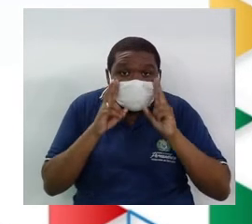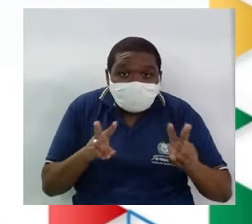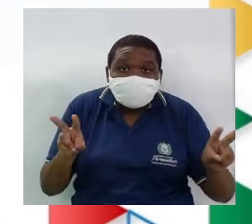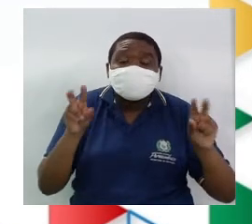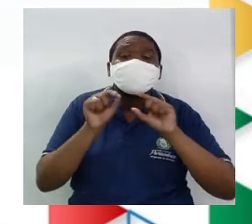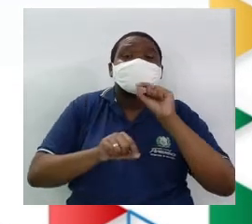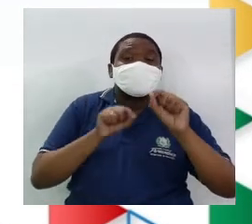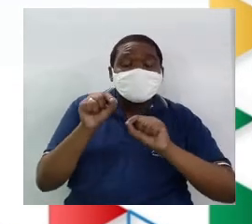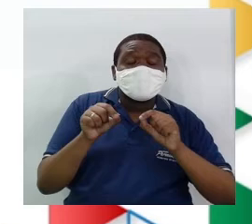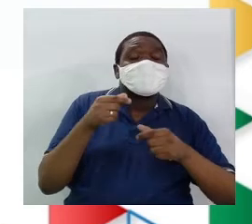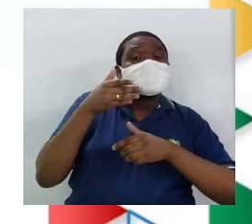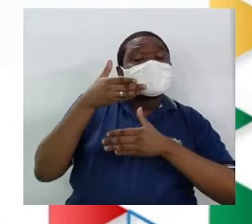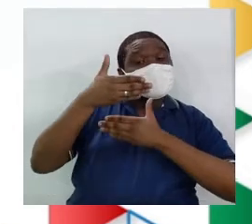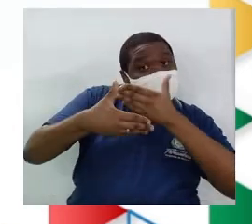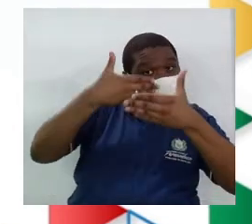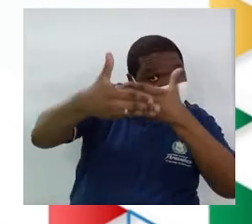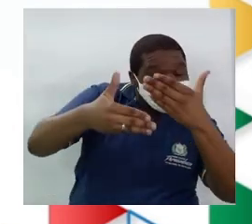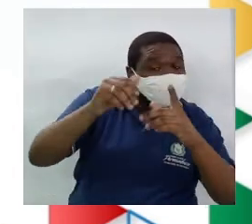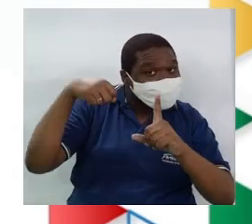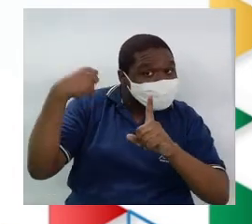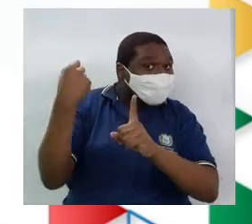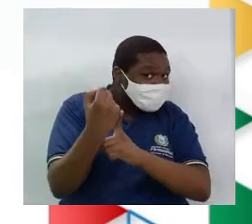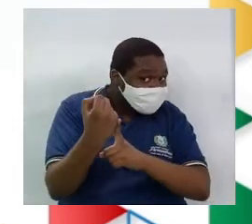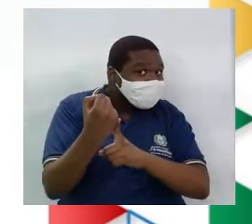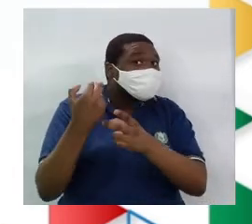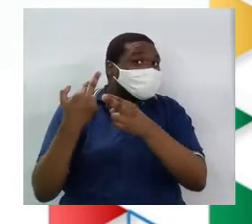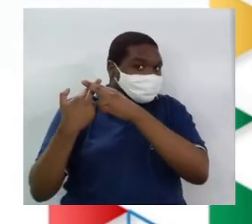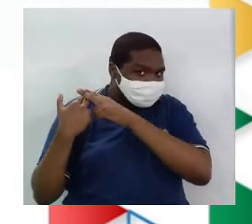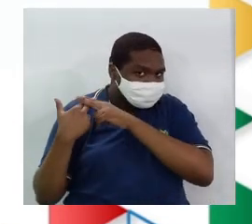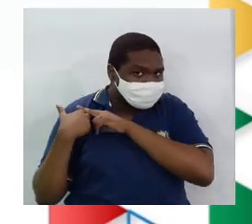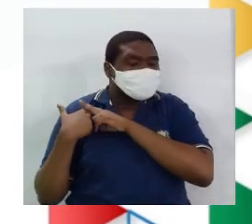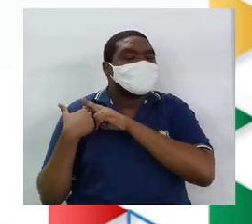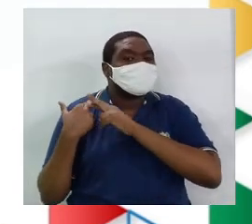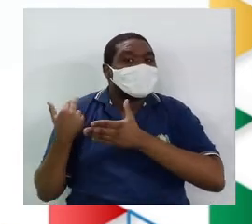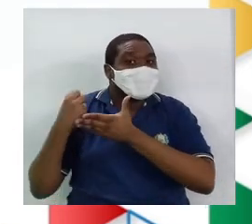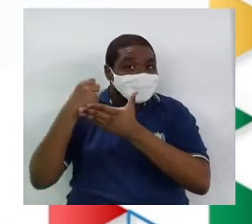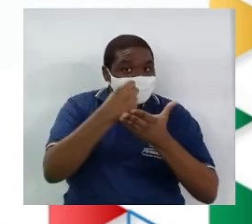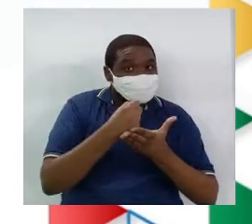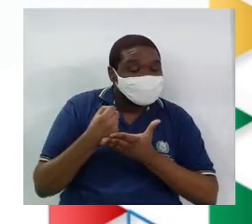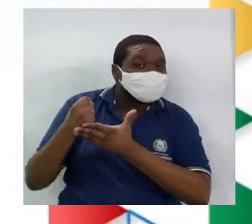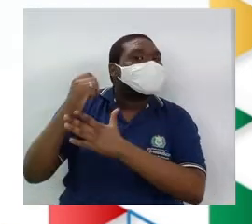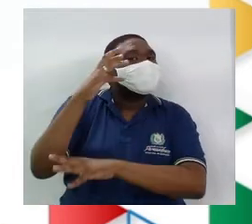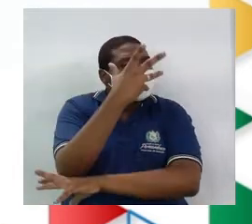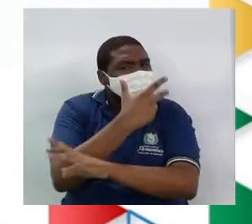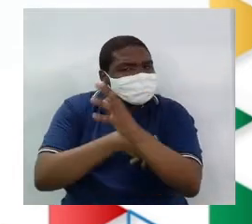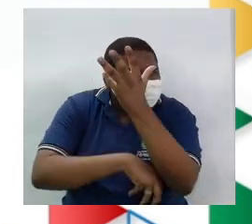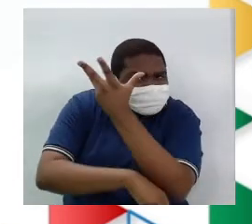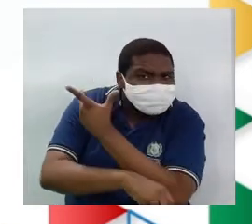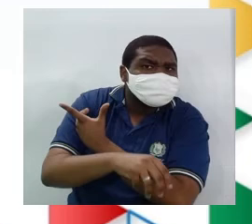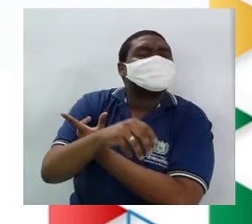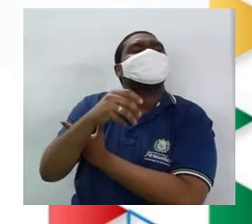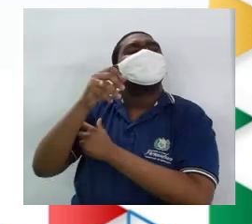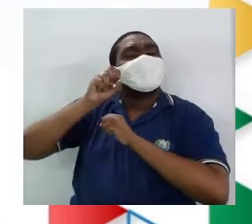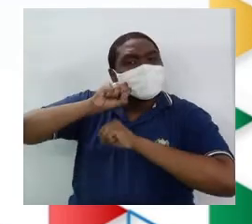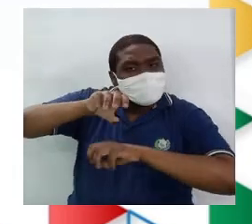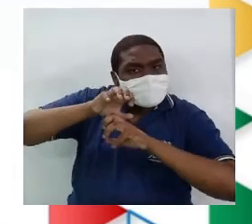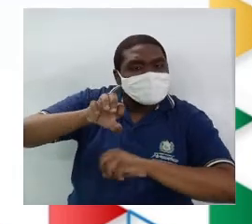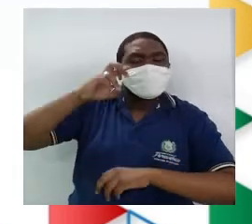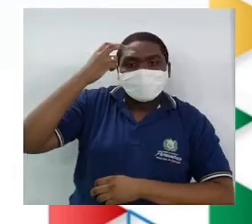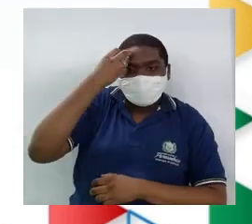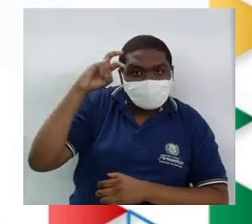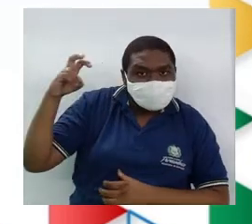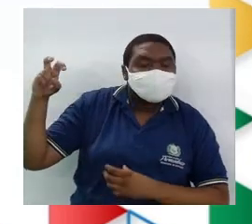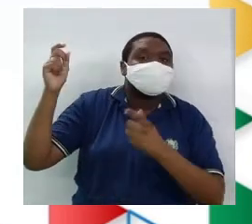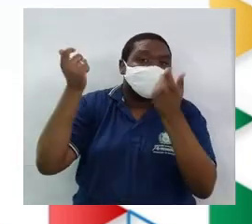o desenvolvimento social, solidário e sustentável, educação e cultural, artes e